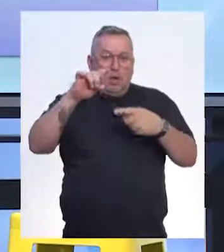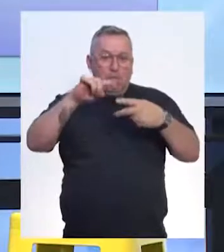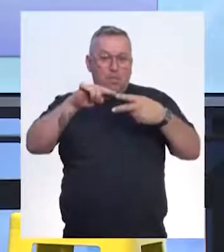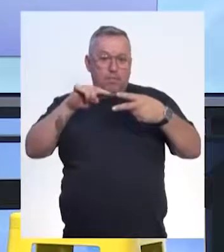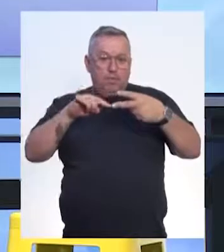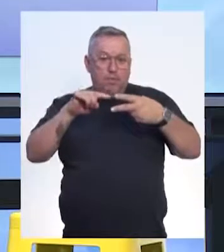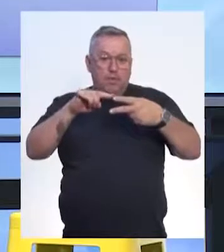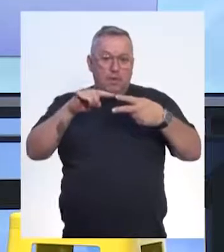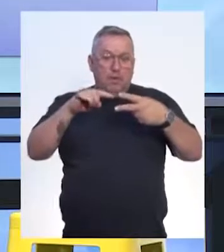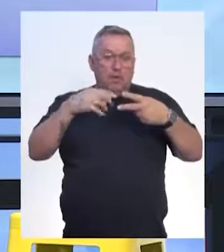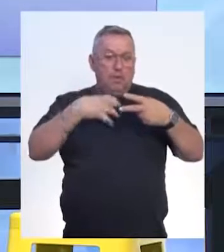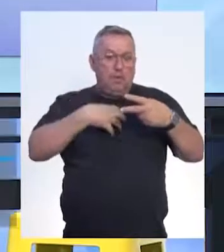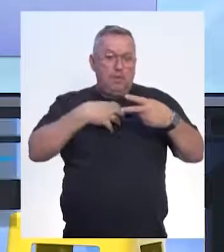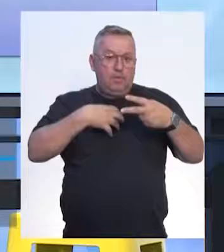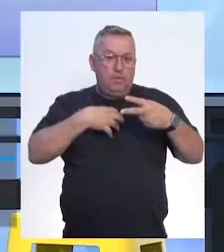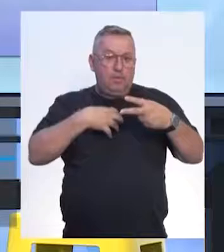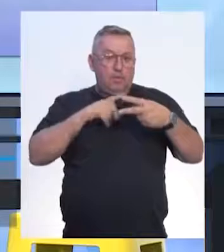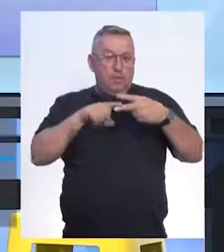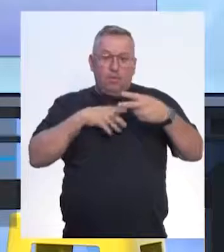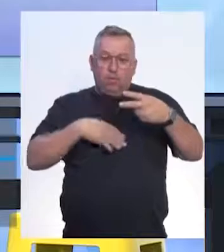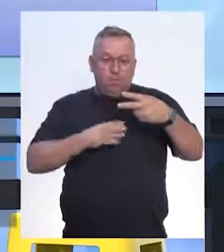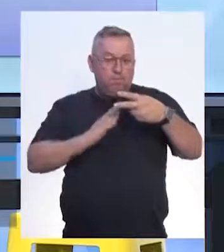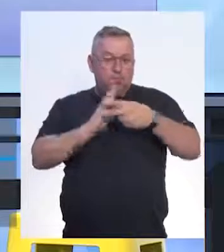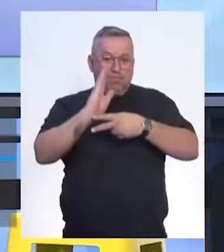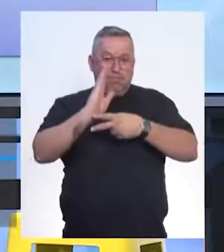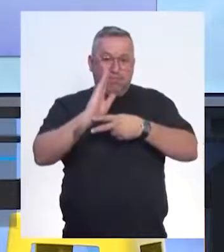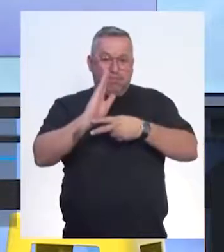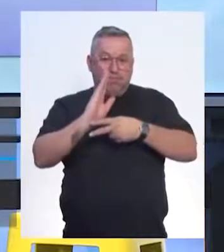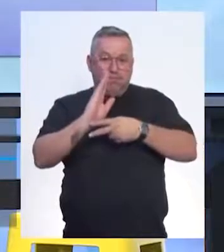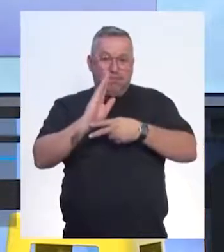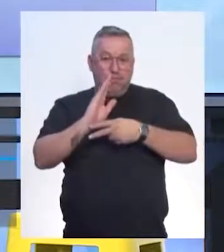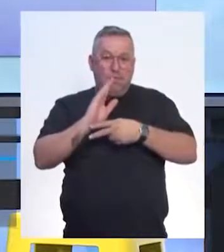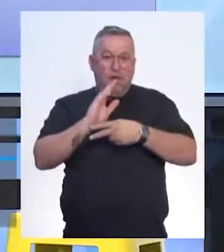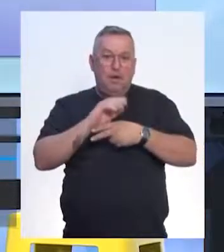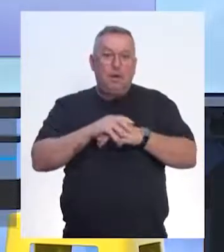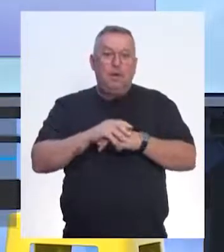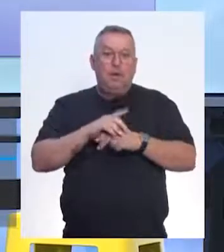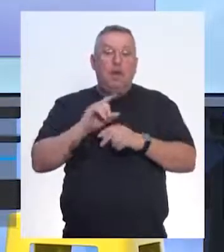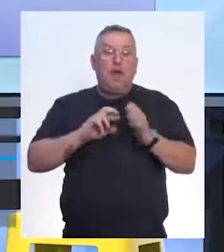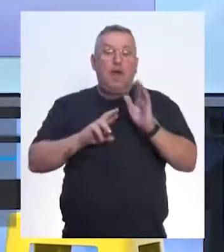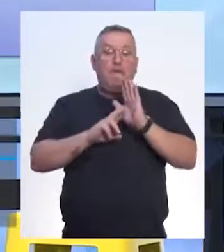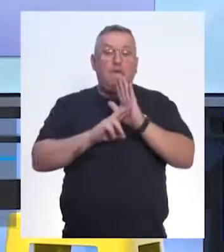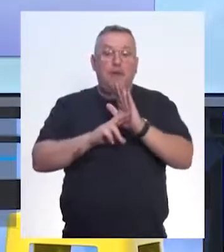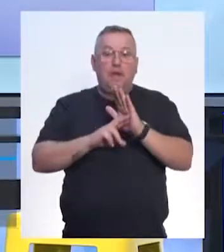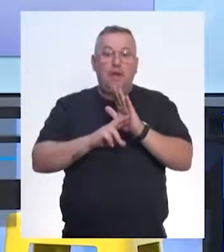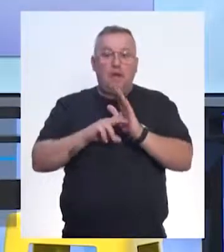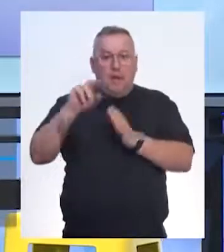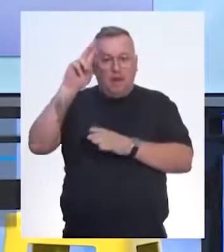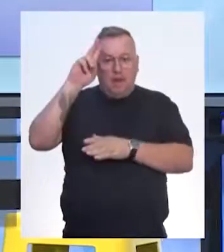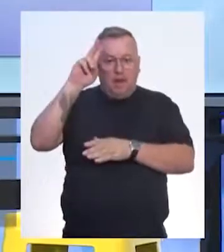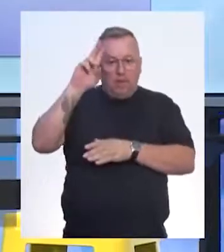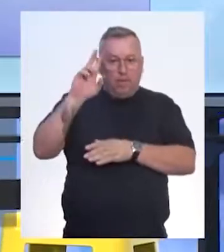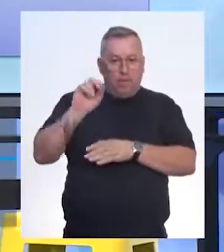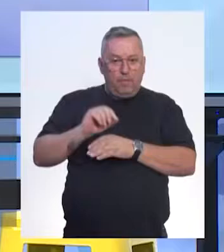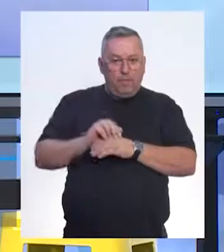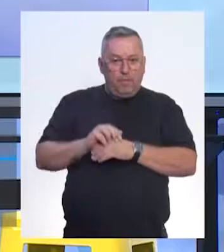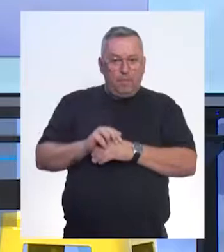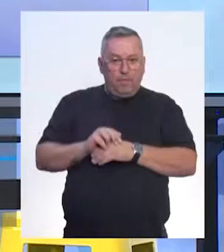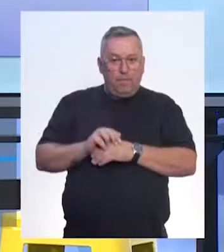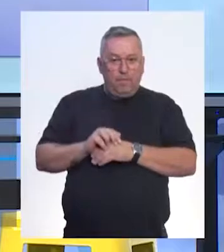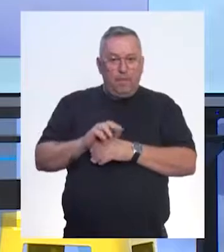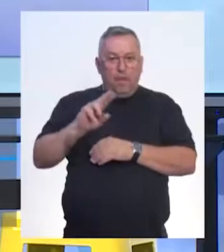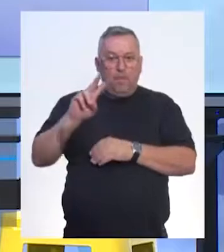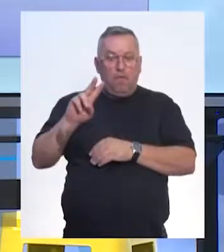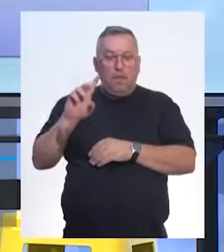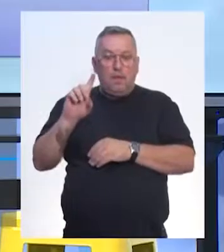de forma que eu não ultrapasse o valor de referência? Como é que eu vou fazer? Lembrando